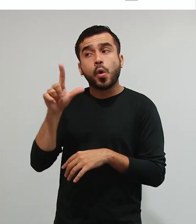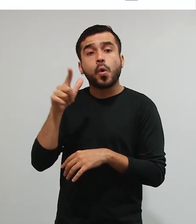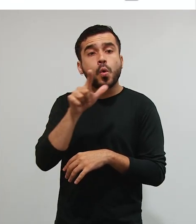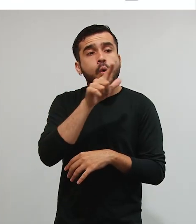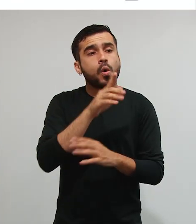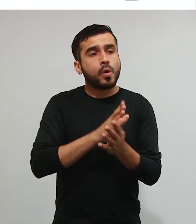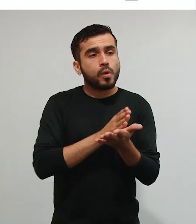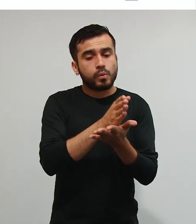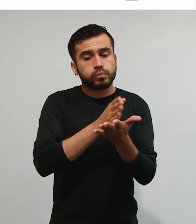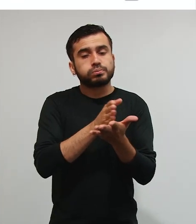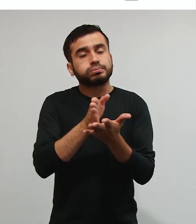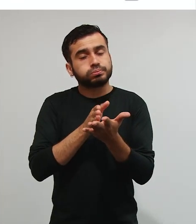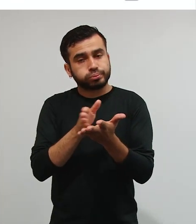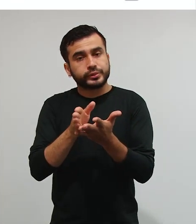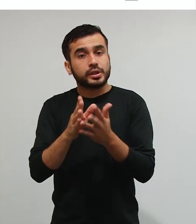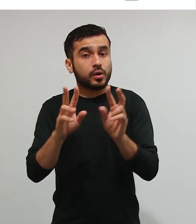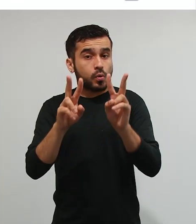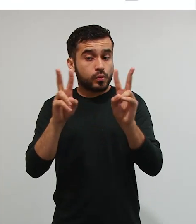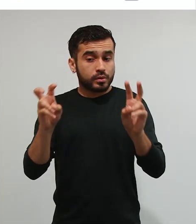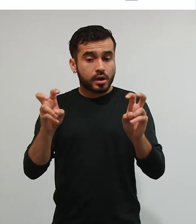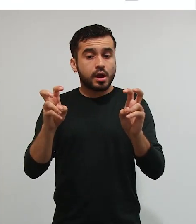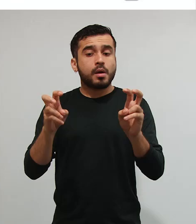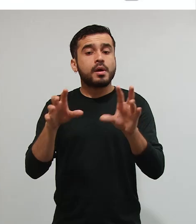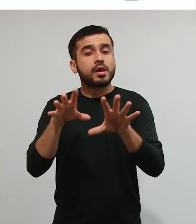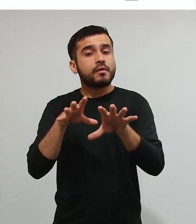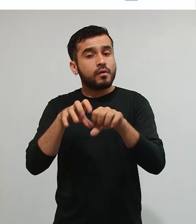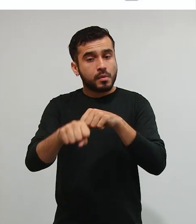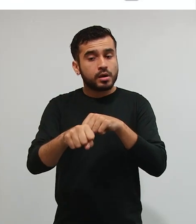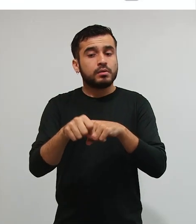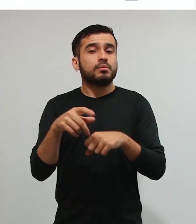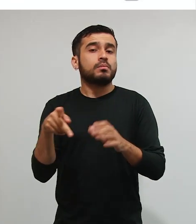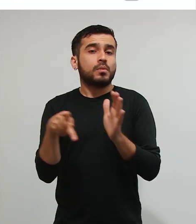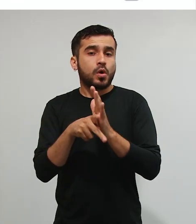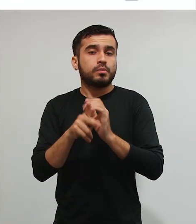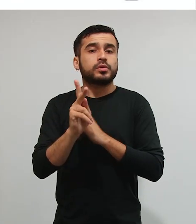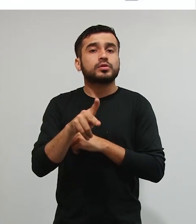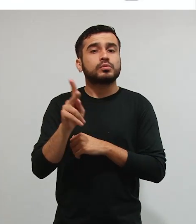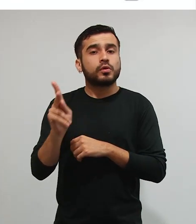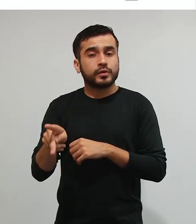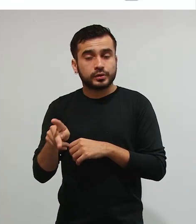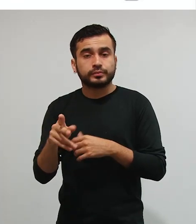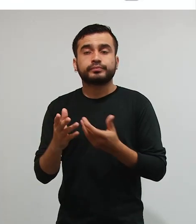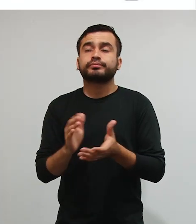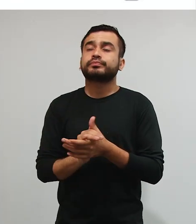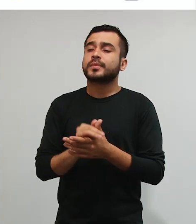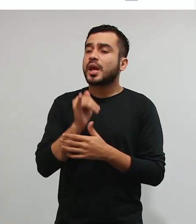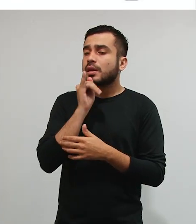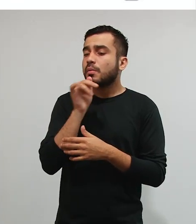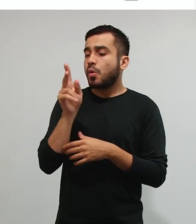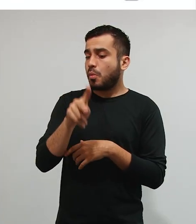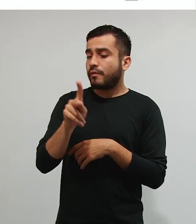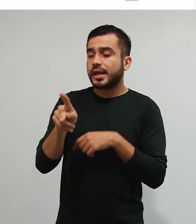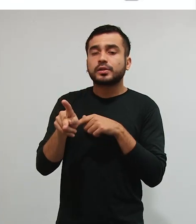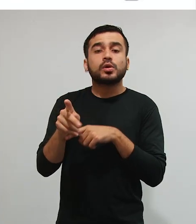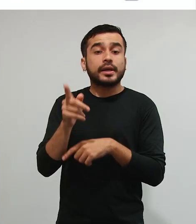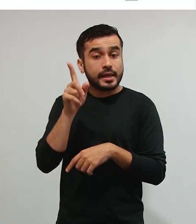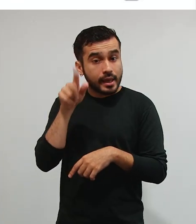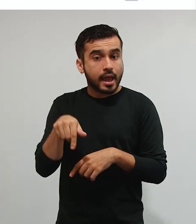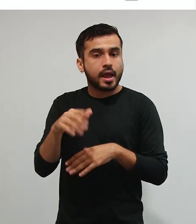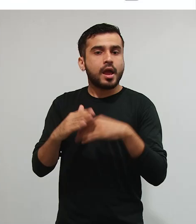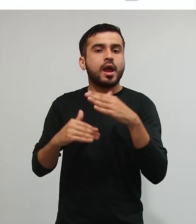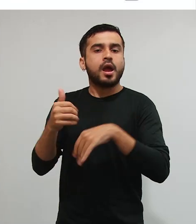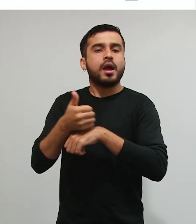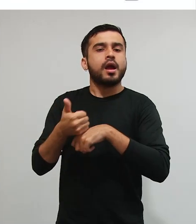outras vertentes, especialmente sobre a formação dos professores, o professor enquanto pesquisador, ou